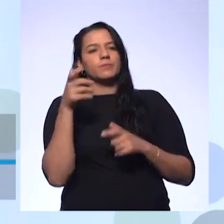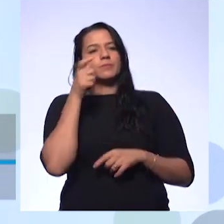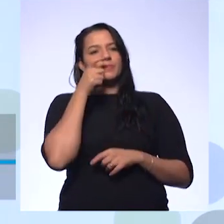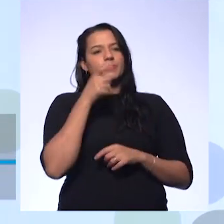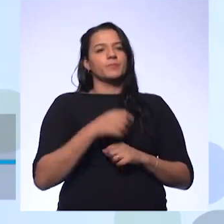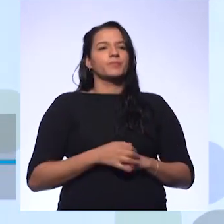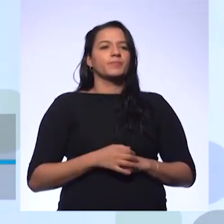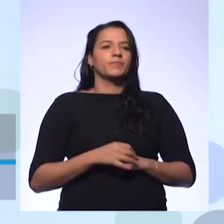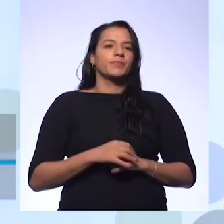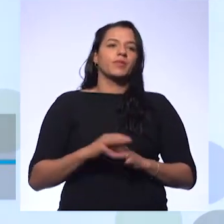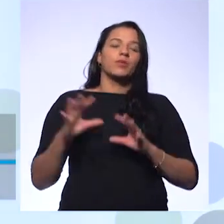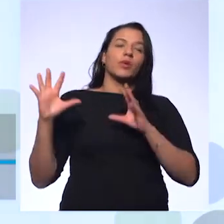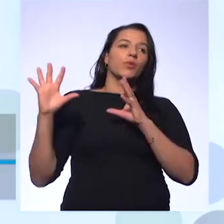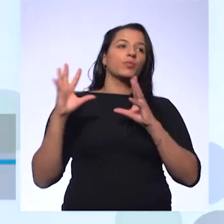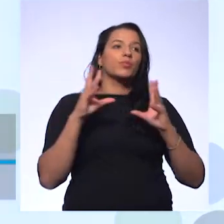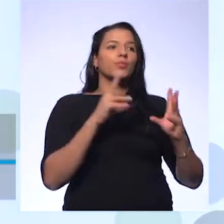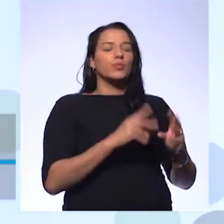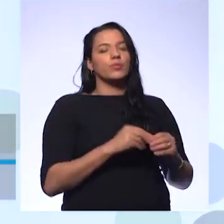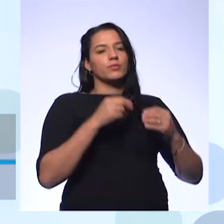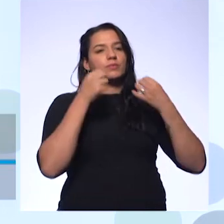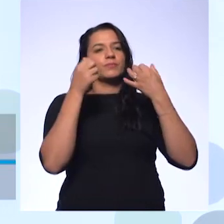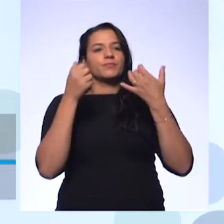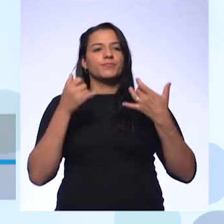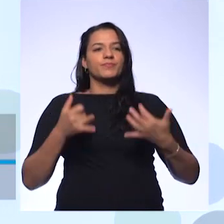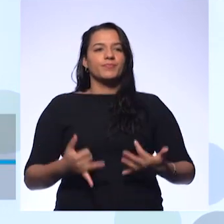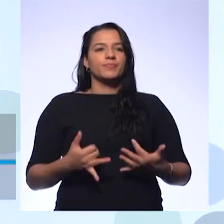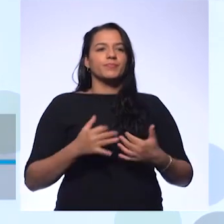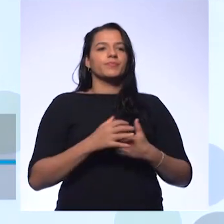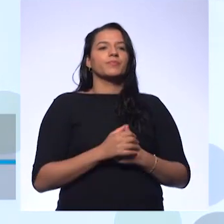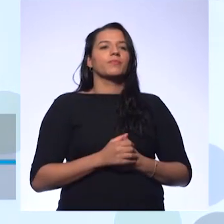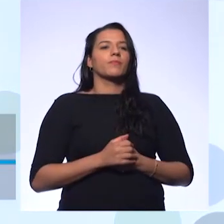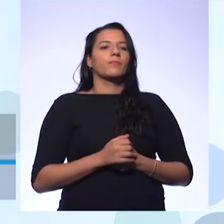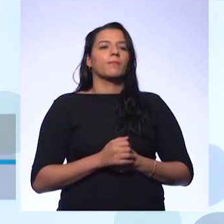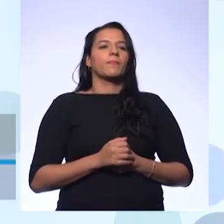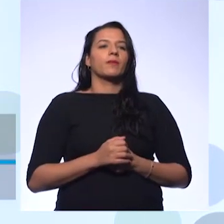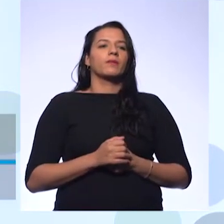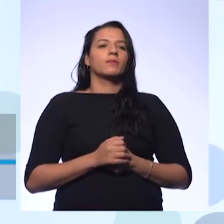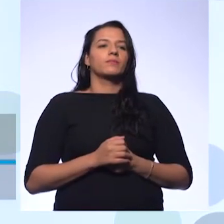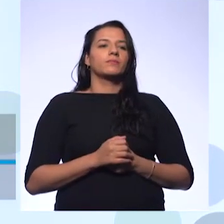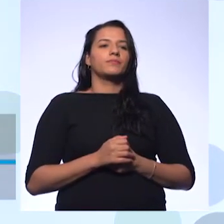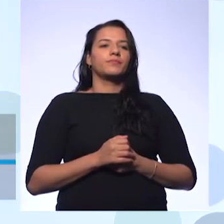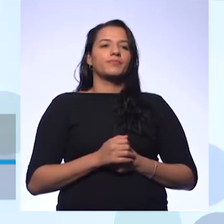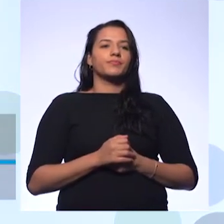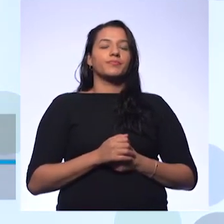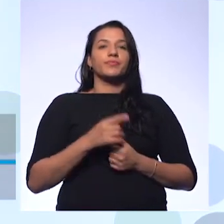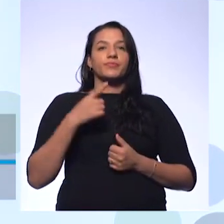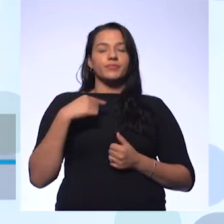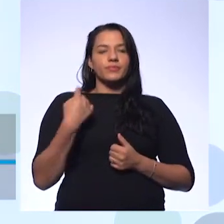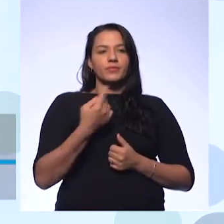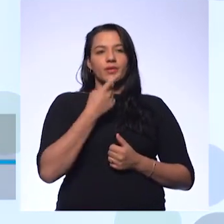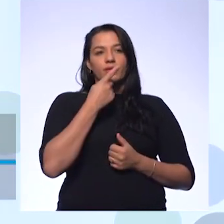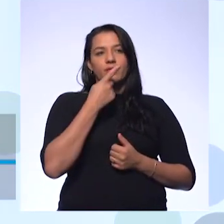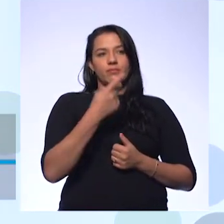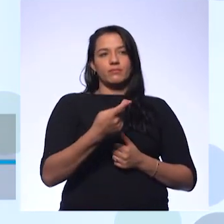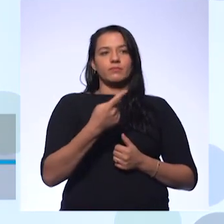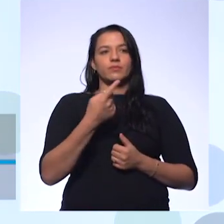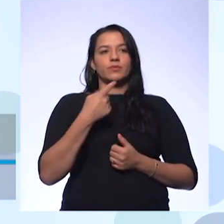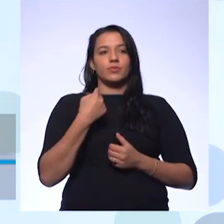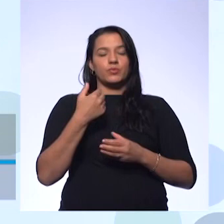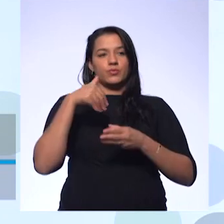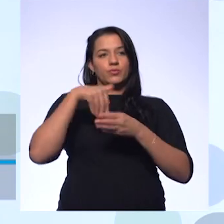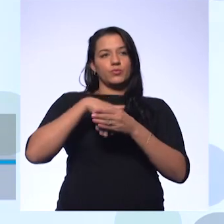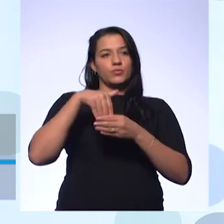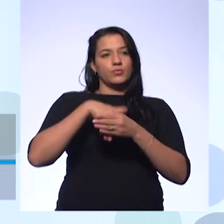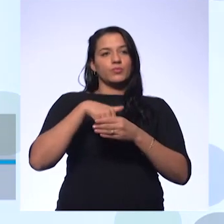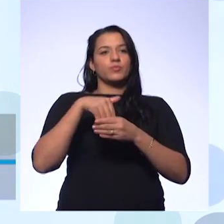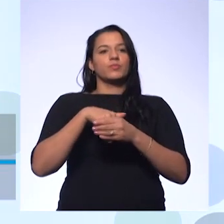Então, todo esse cenário aí configurou a nossa eleição de 1929,